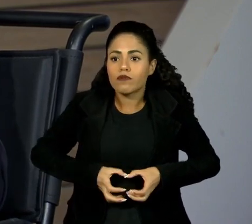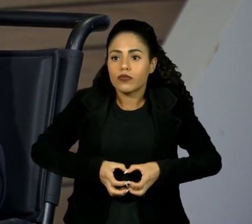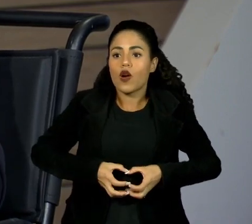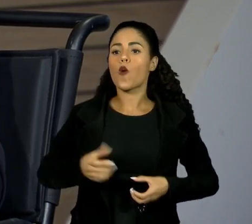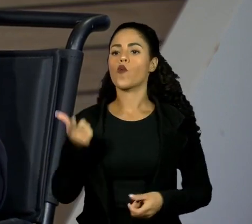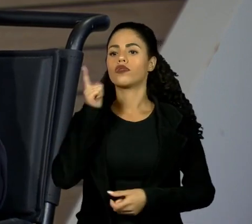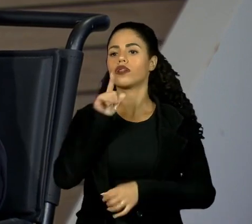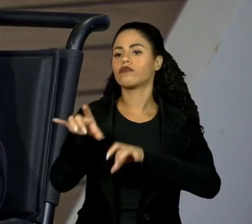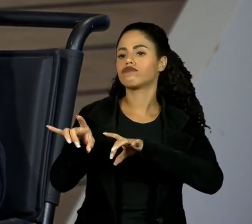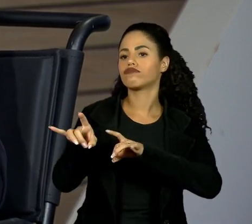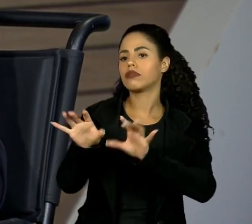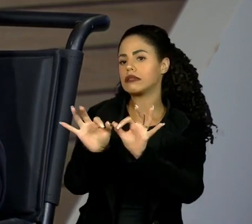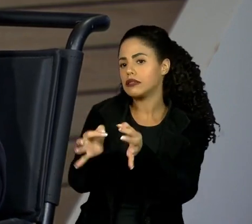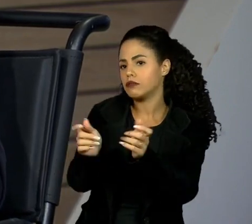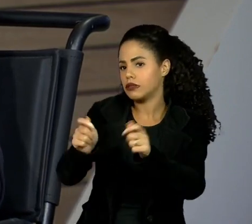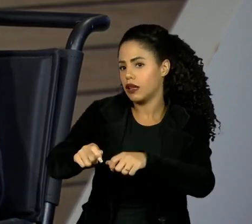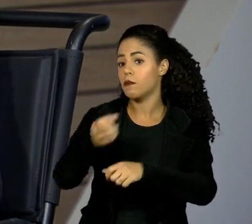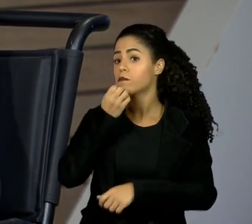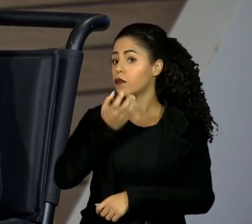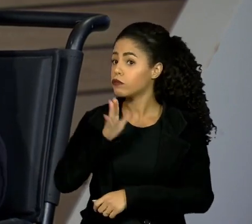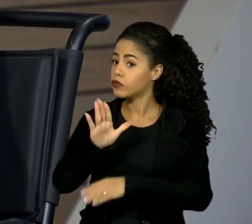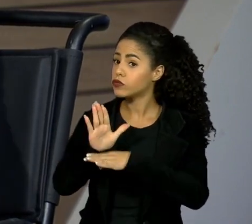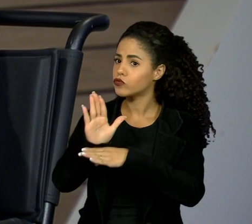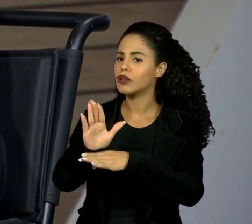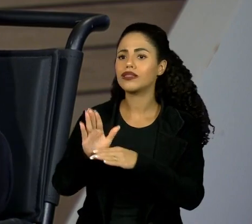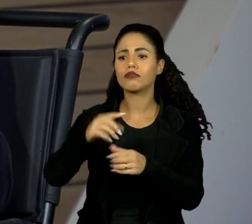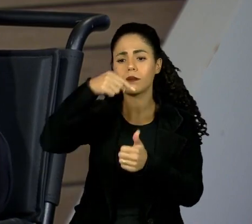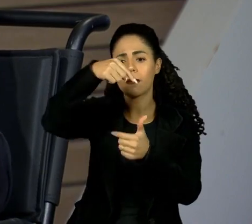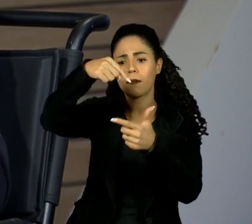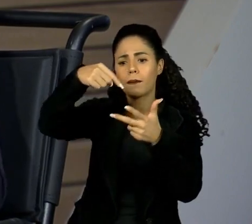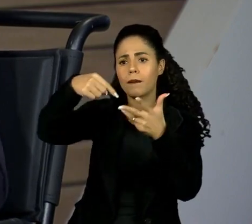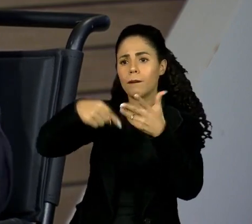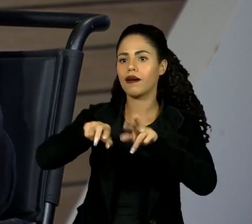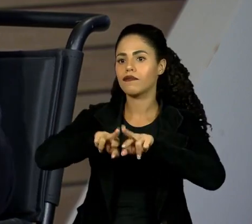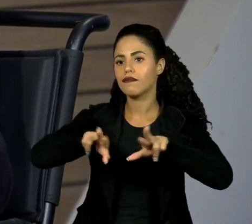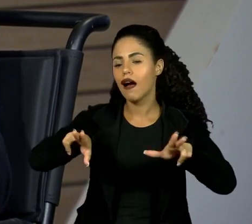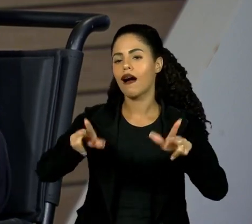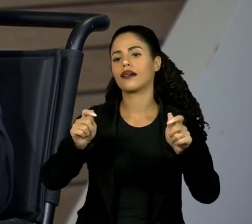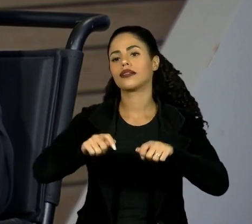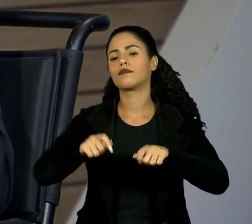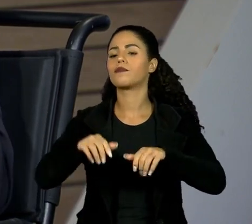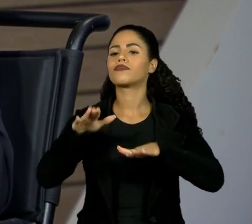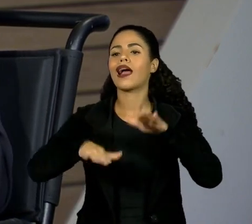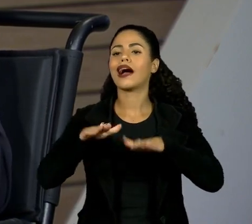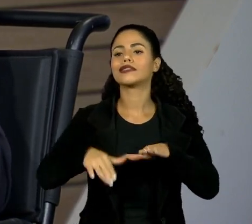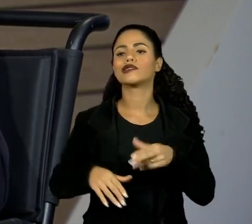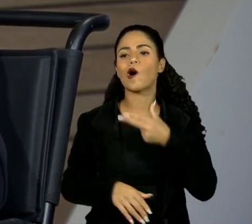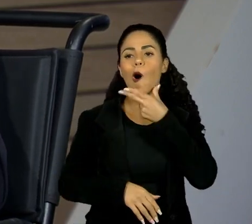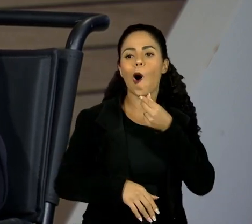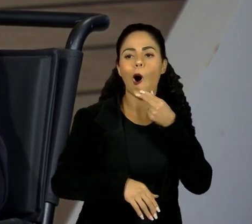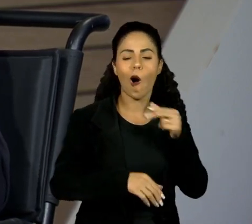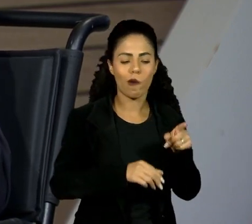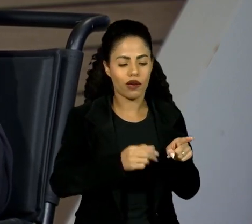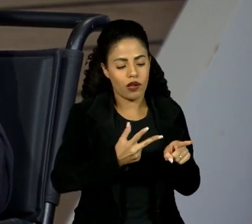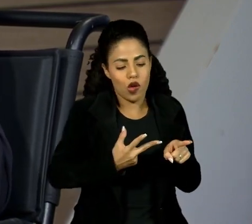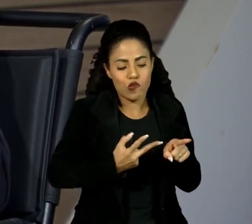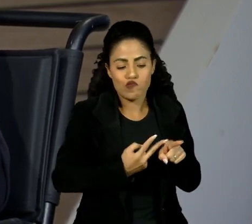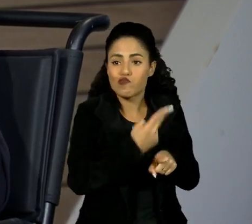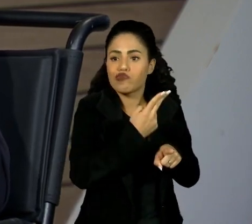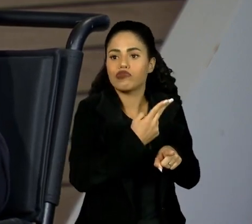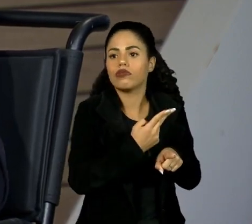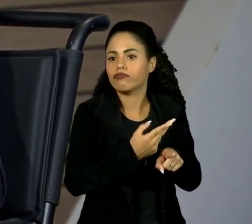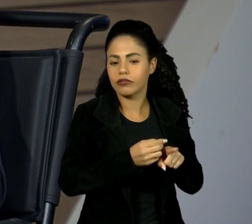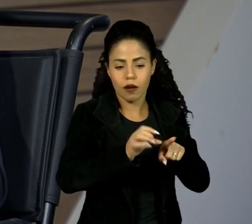técnica mais simples, não é só in vitro. Então, tem reversão de vasectomia para homens vasectomizados, reversão de laqueadura para